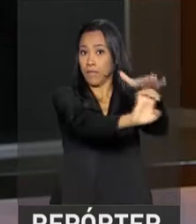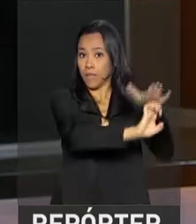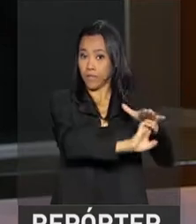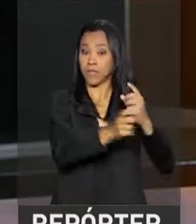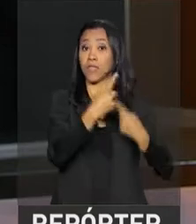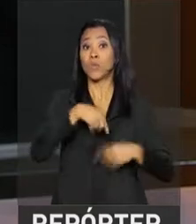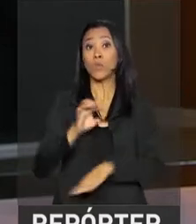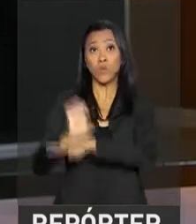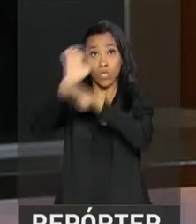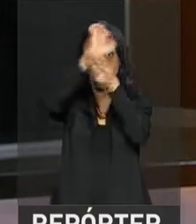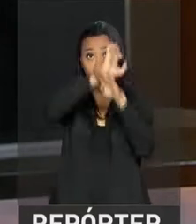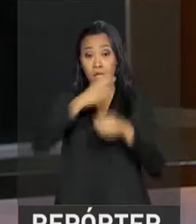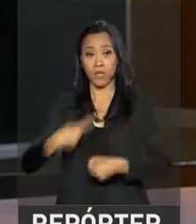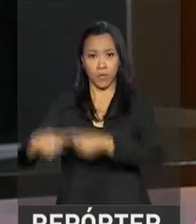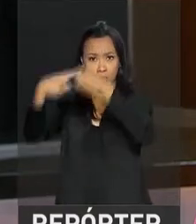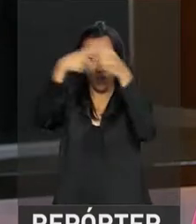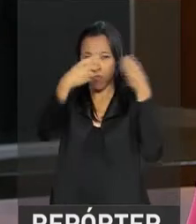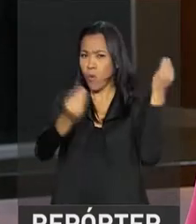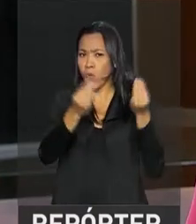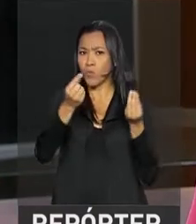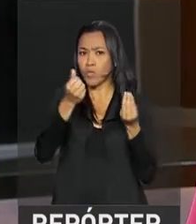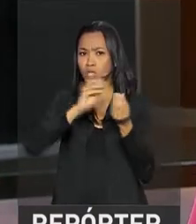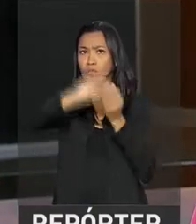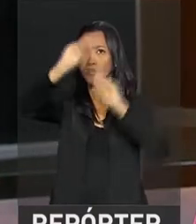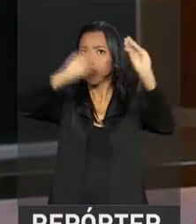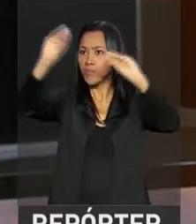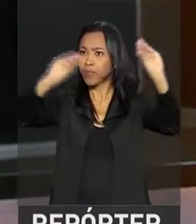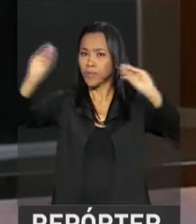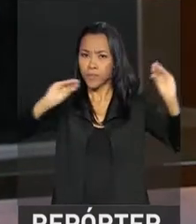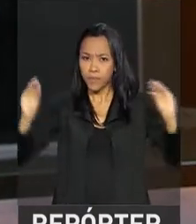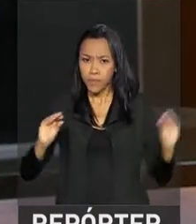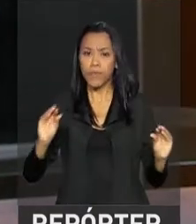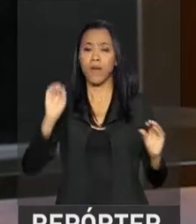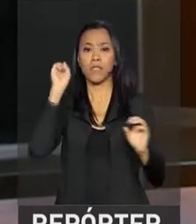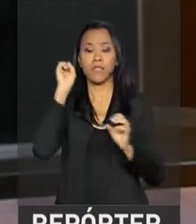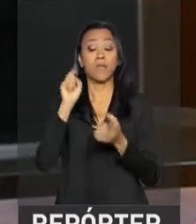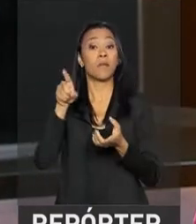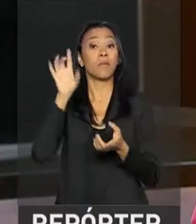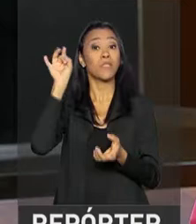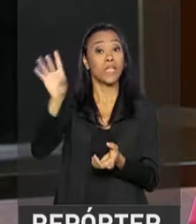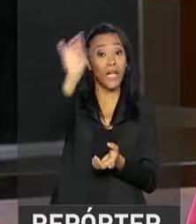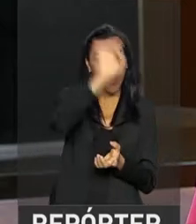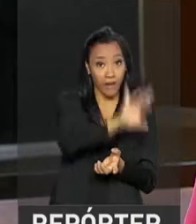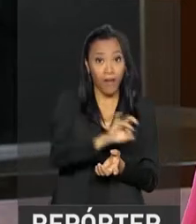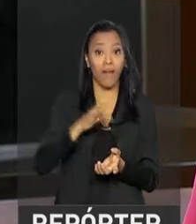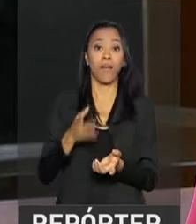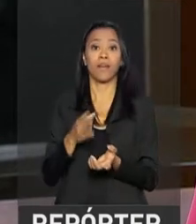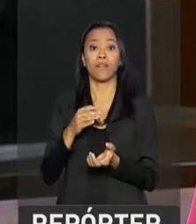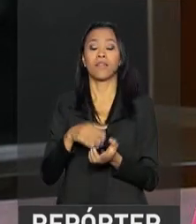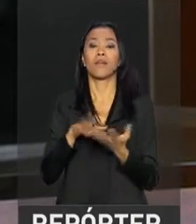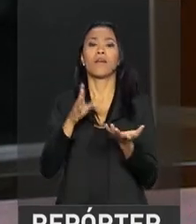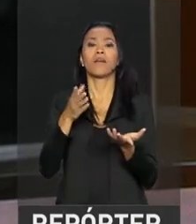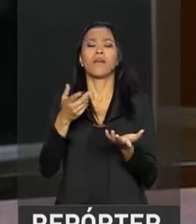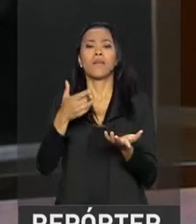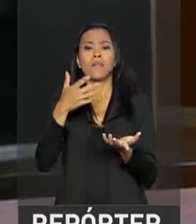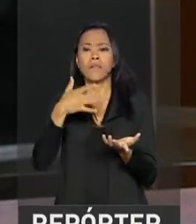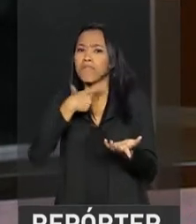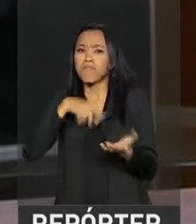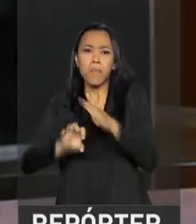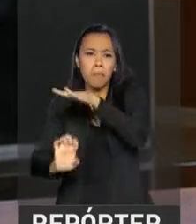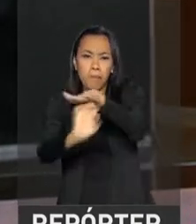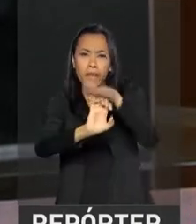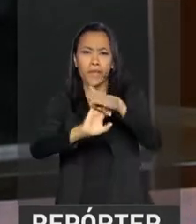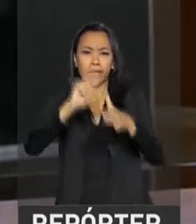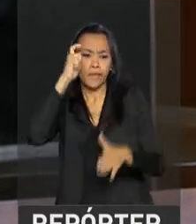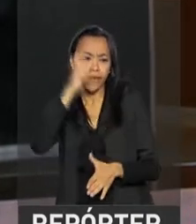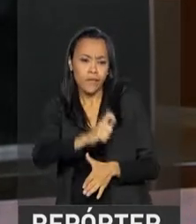recursos vão ser creditados diretamente na conta de cada investidor com essa medida investidores interessados em